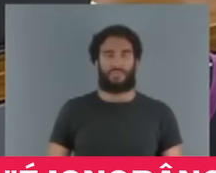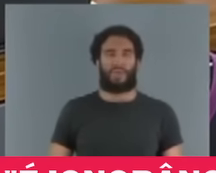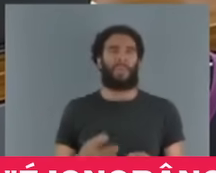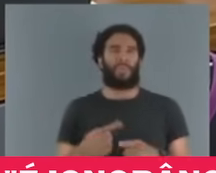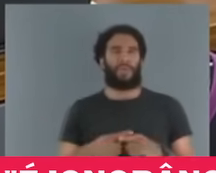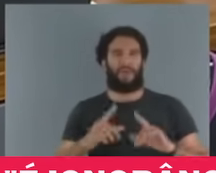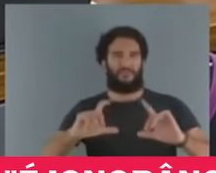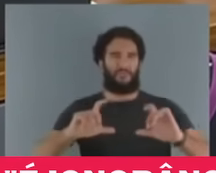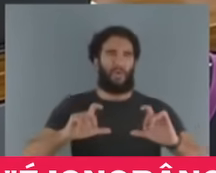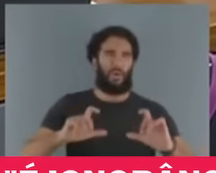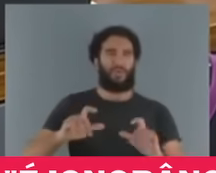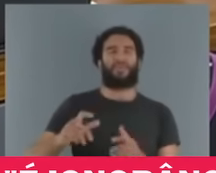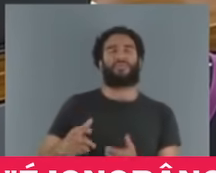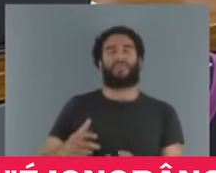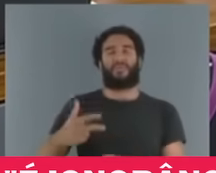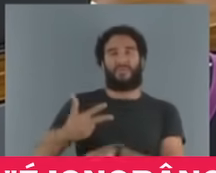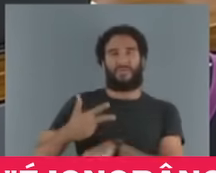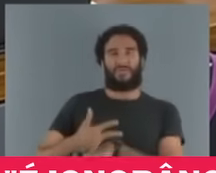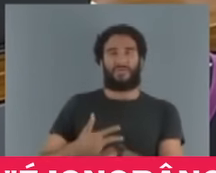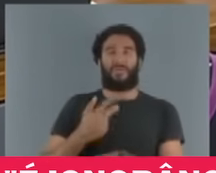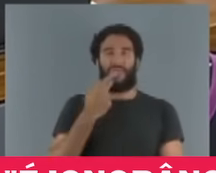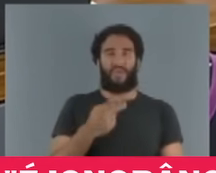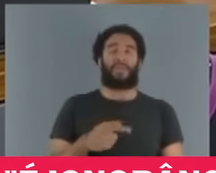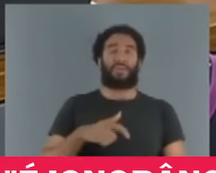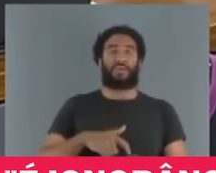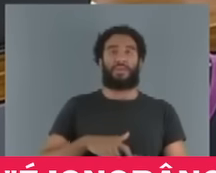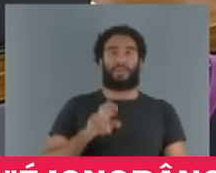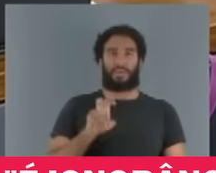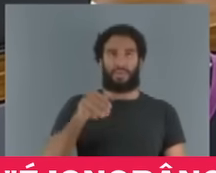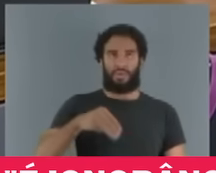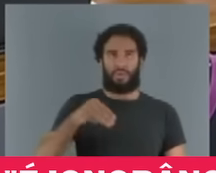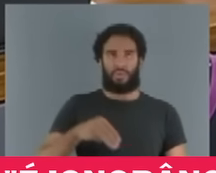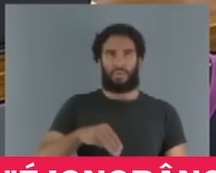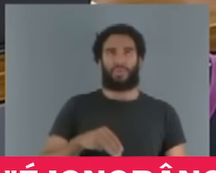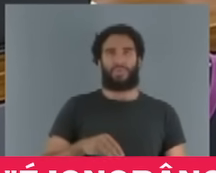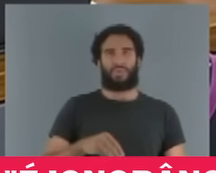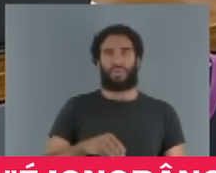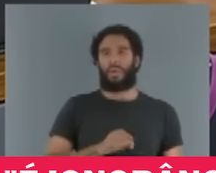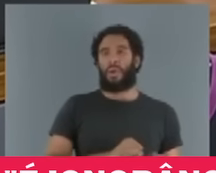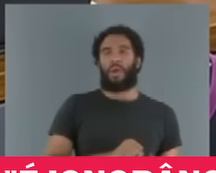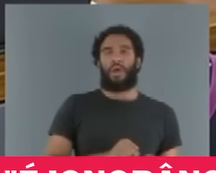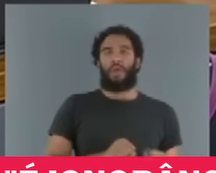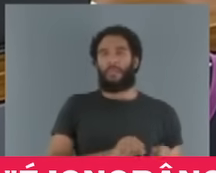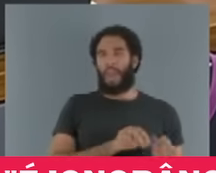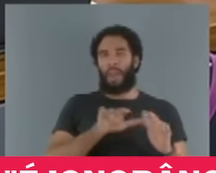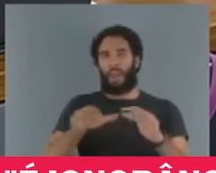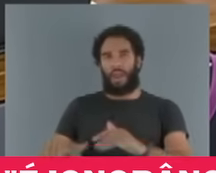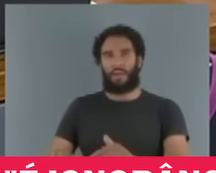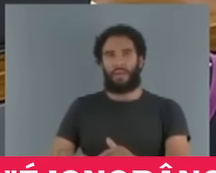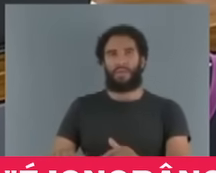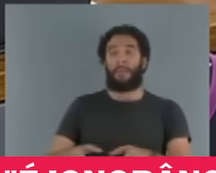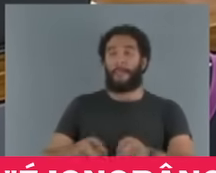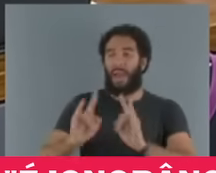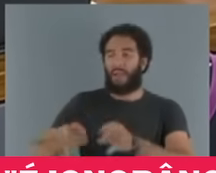os vídeos mostram que em menos de 5 minutos após a intervenção, todos os prédios foram esvaziados. Porque